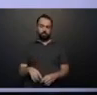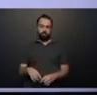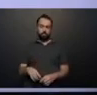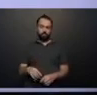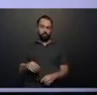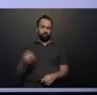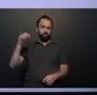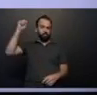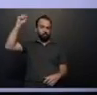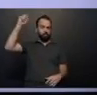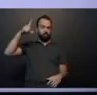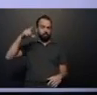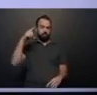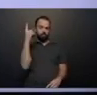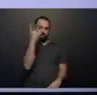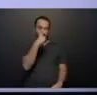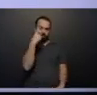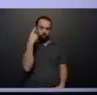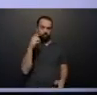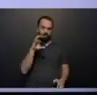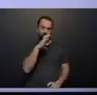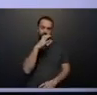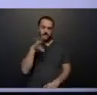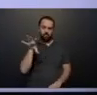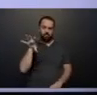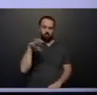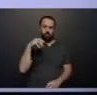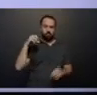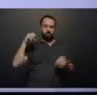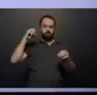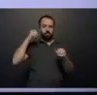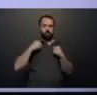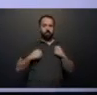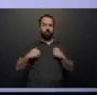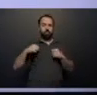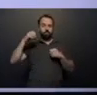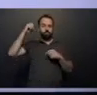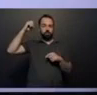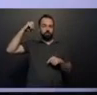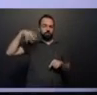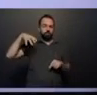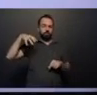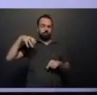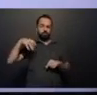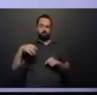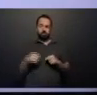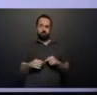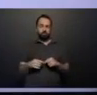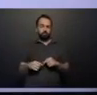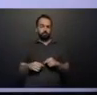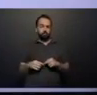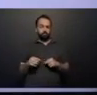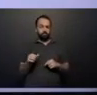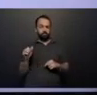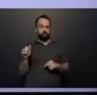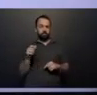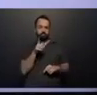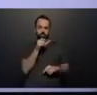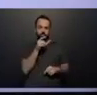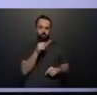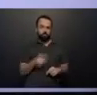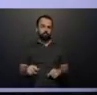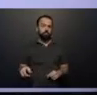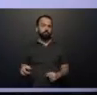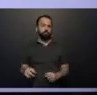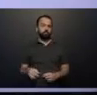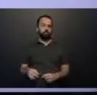iluminado e ventilado, chuveiro de emergência, eletricidade, gás, água e